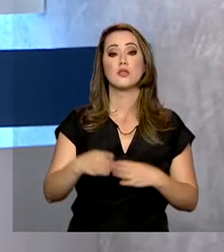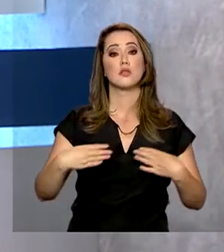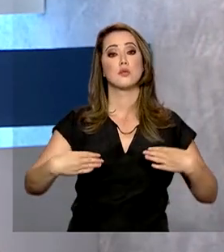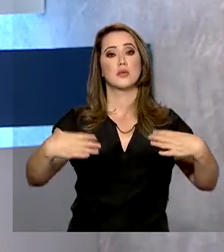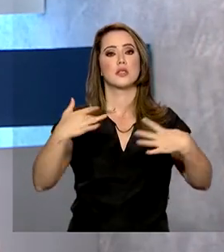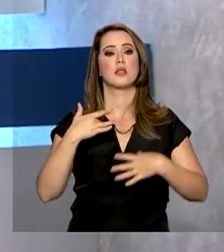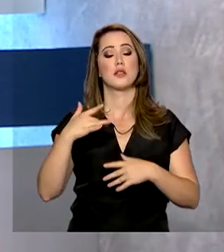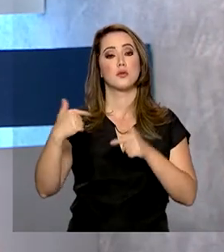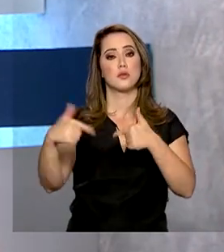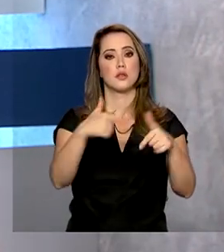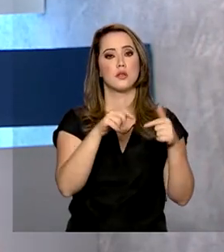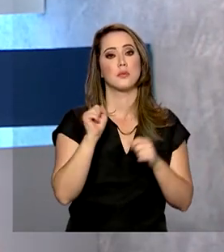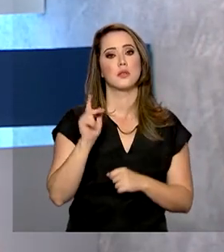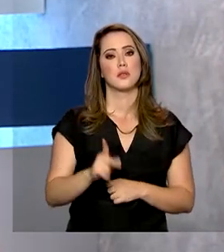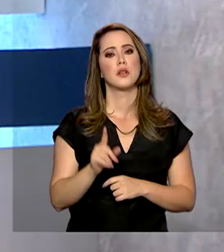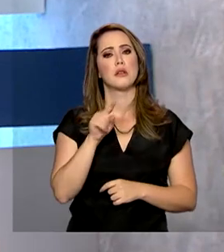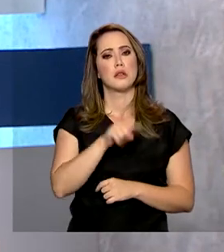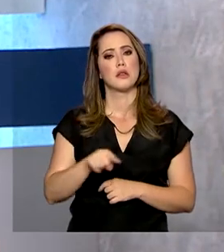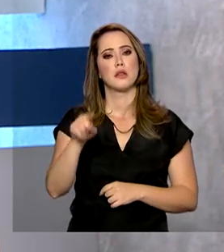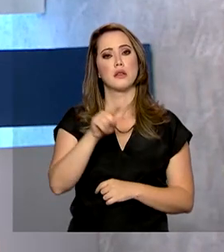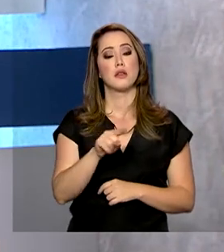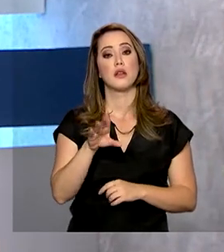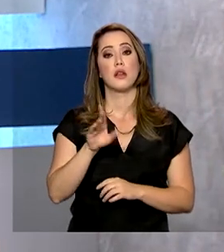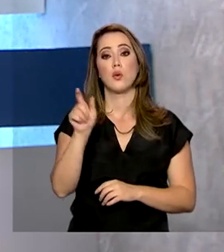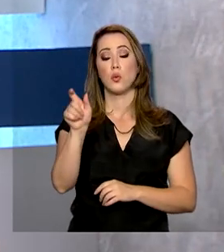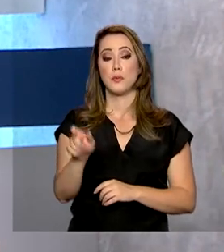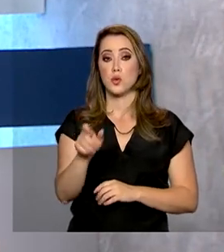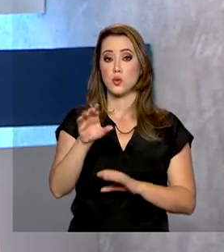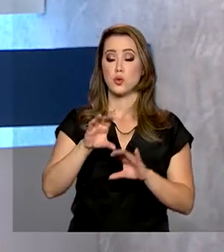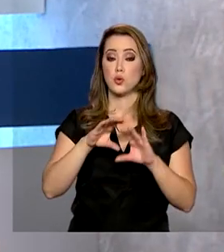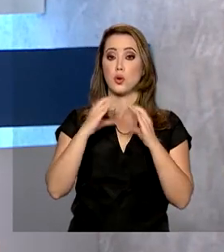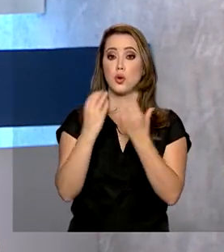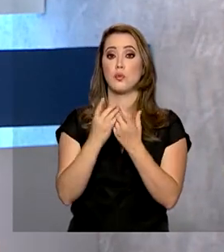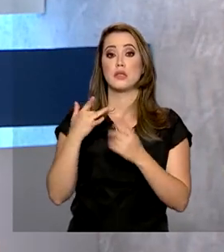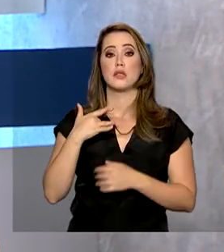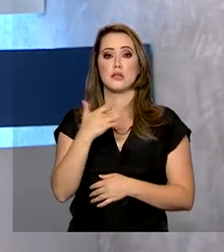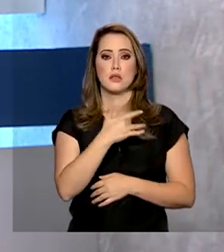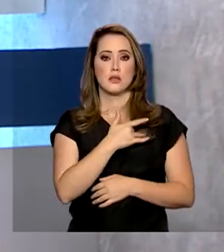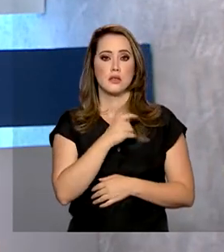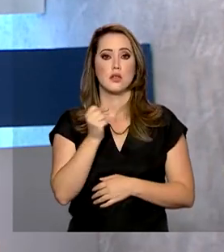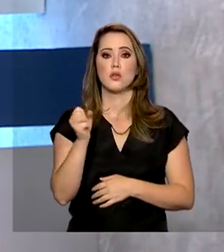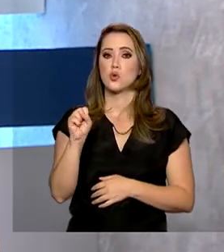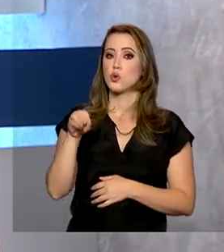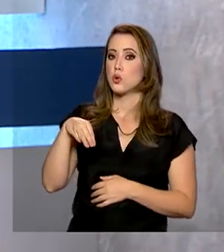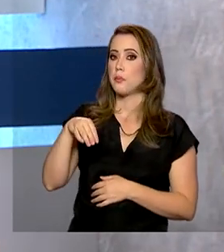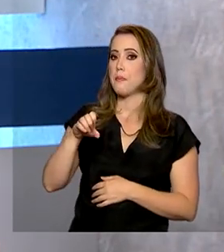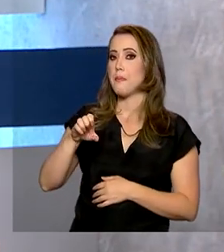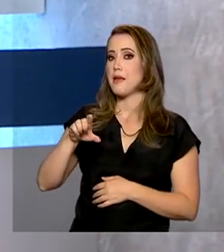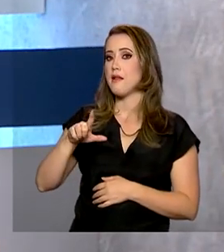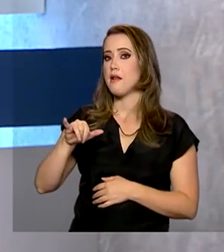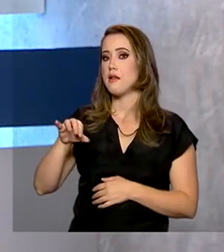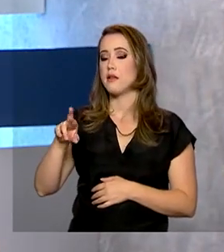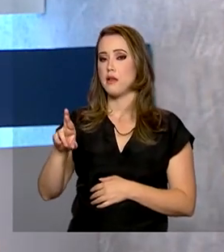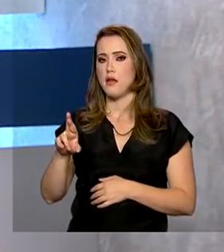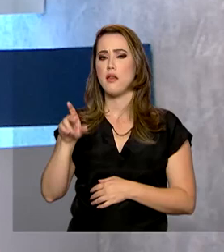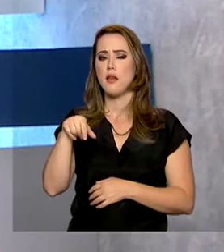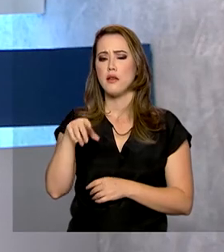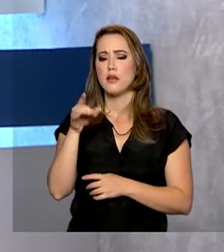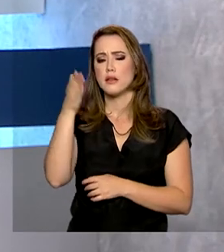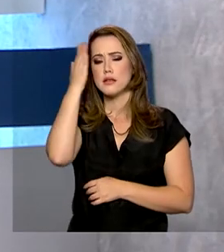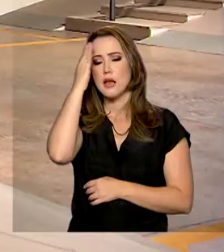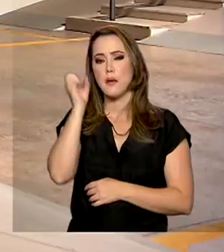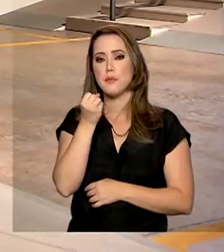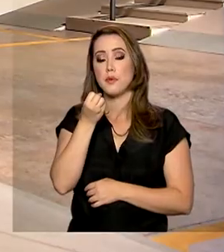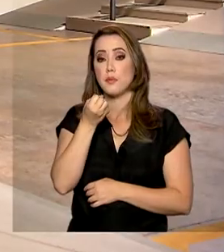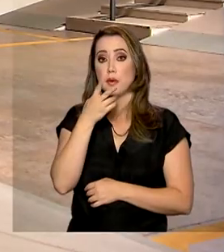Trabalho e Previdência. Entre elas, o agente comunitário de saúde, o sommelier, que é especialista em vinhos, e o skatista.